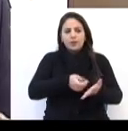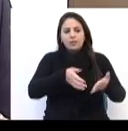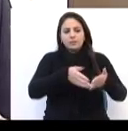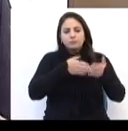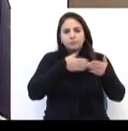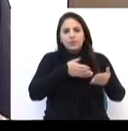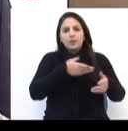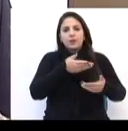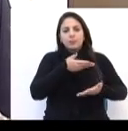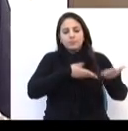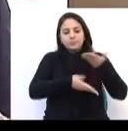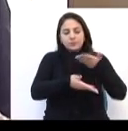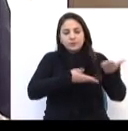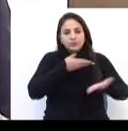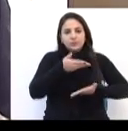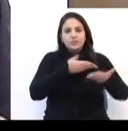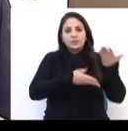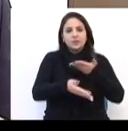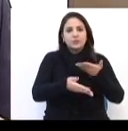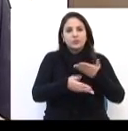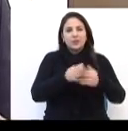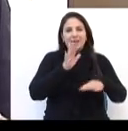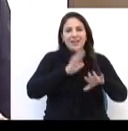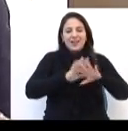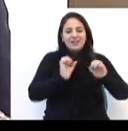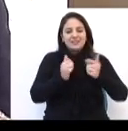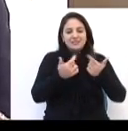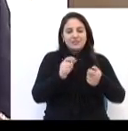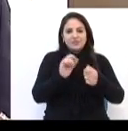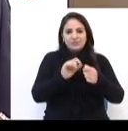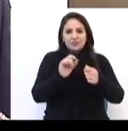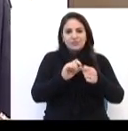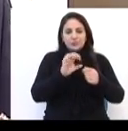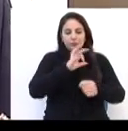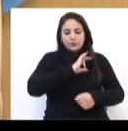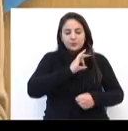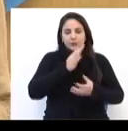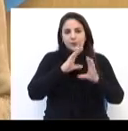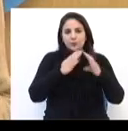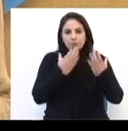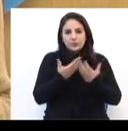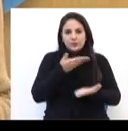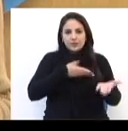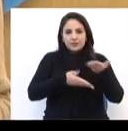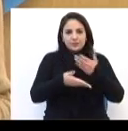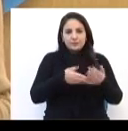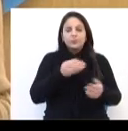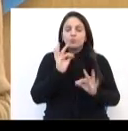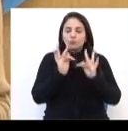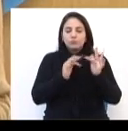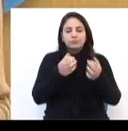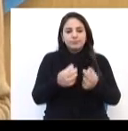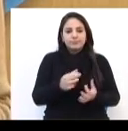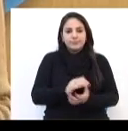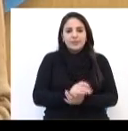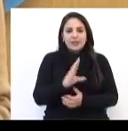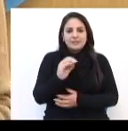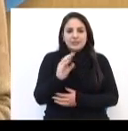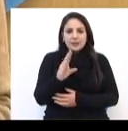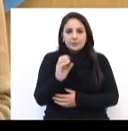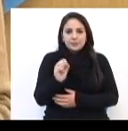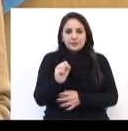aproximação que é realizado através do policiamento comunitário funciona e dá certo. SEBS discute instalação do